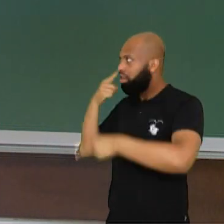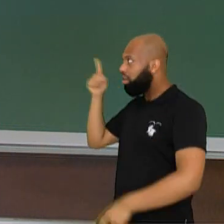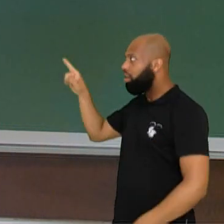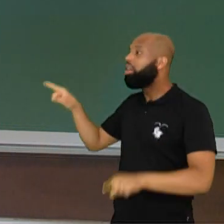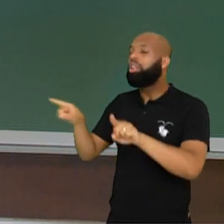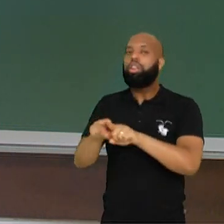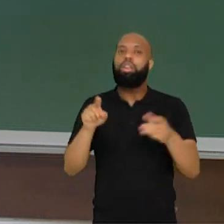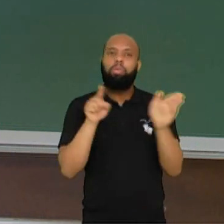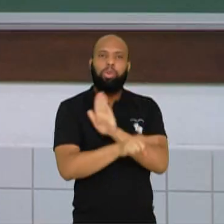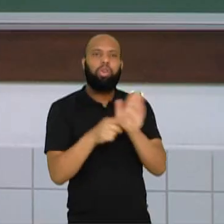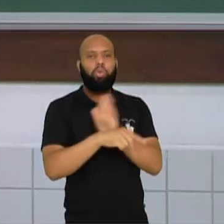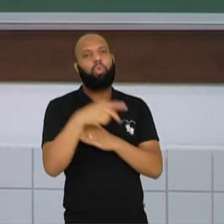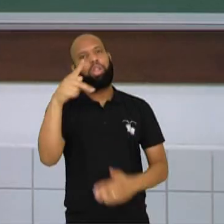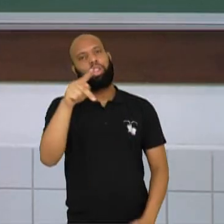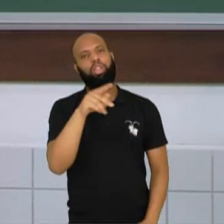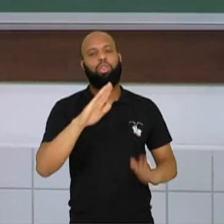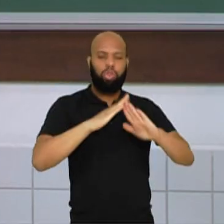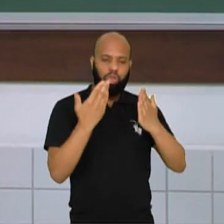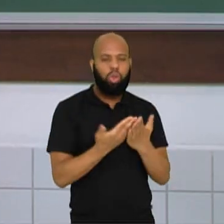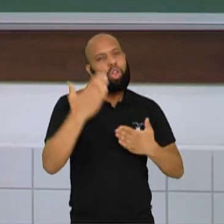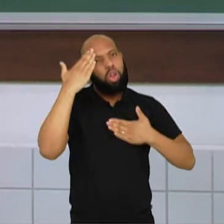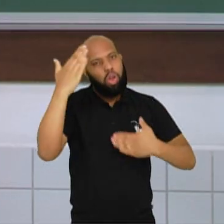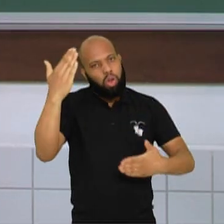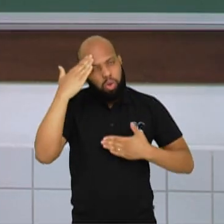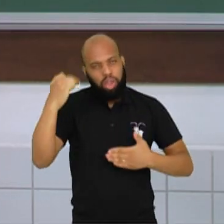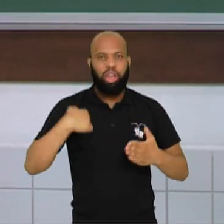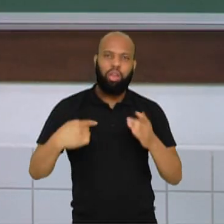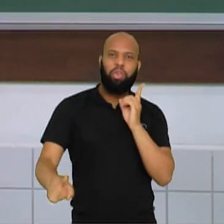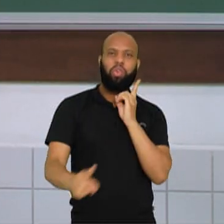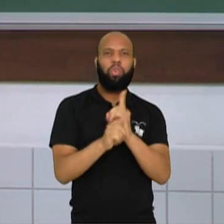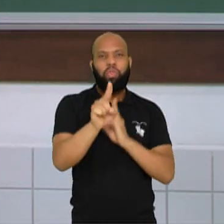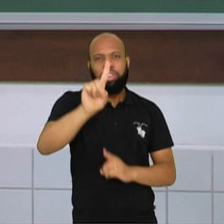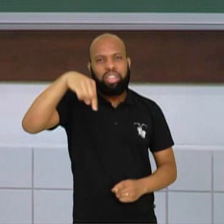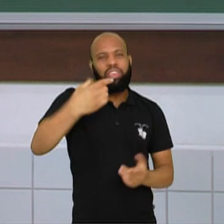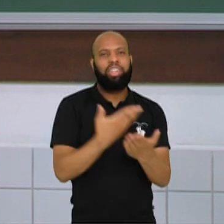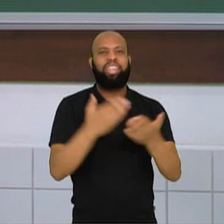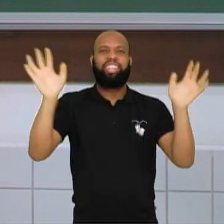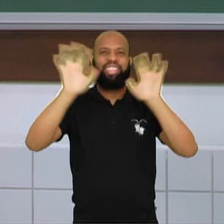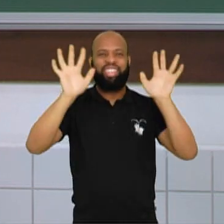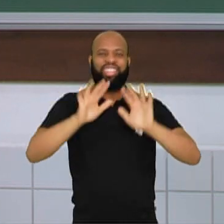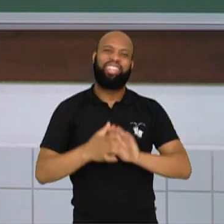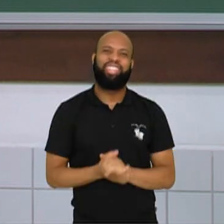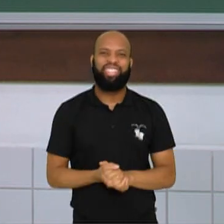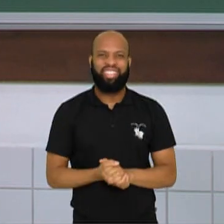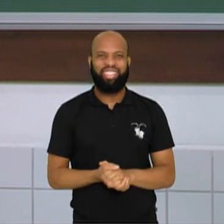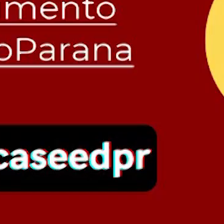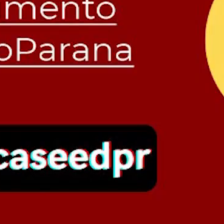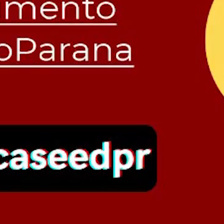escola. O meu muito obrigada e a gente se vê na próxima aula.